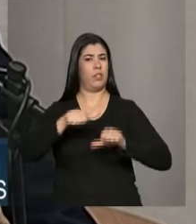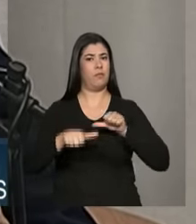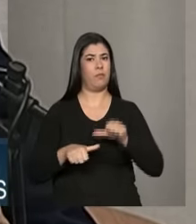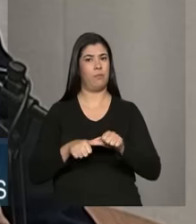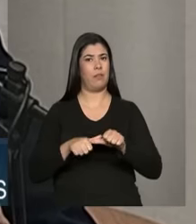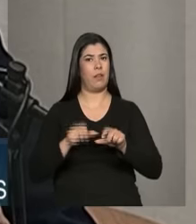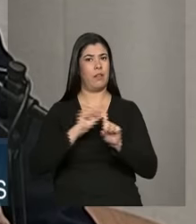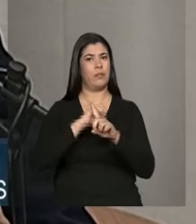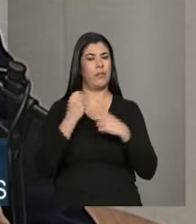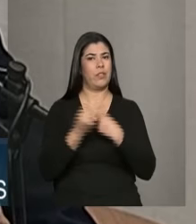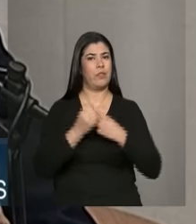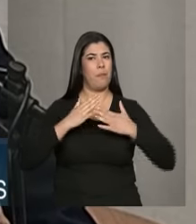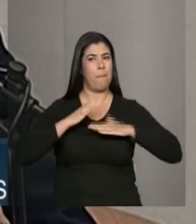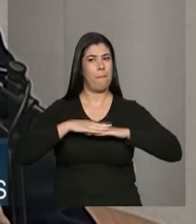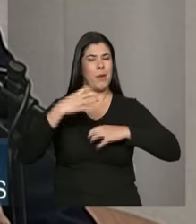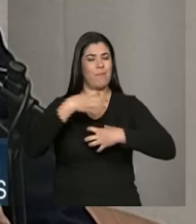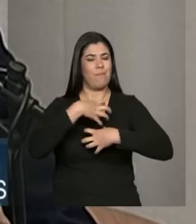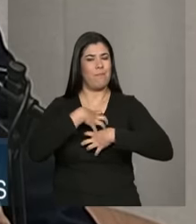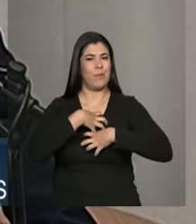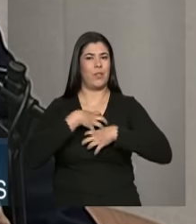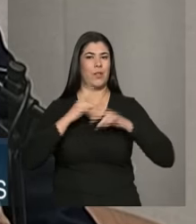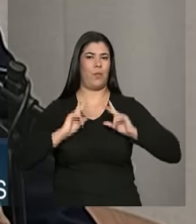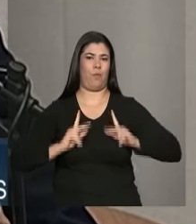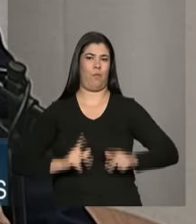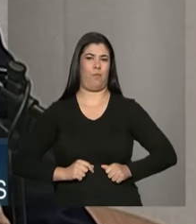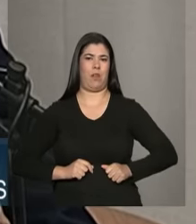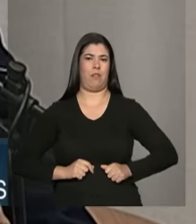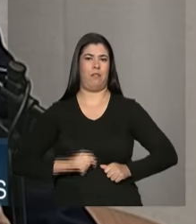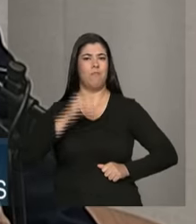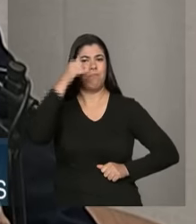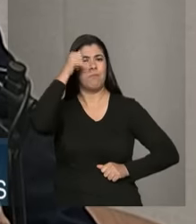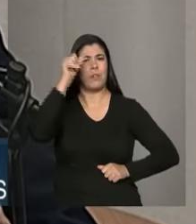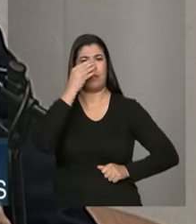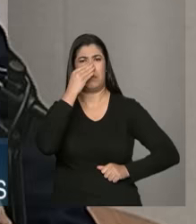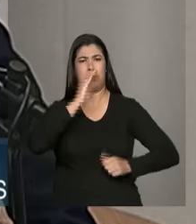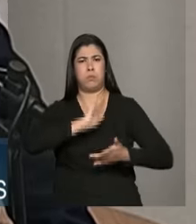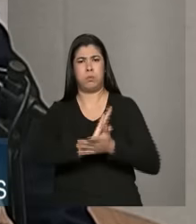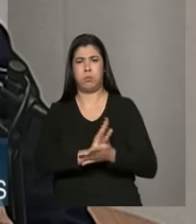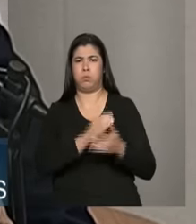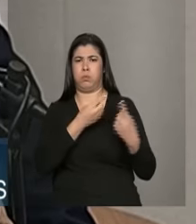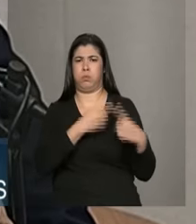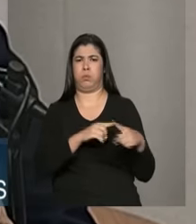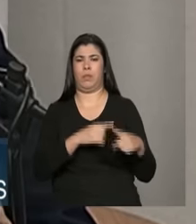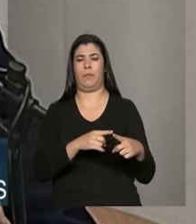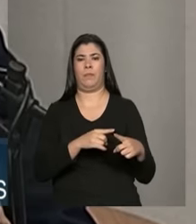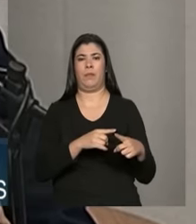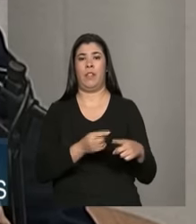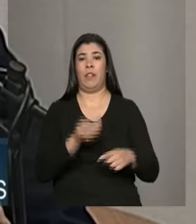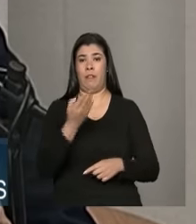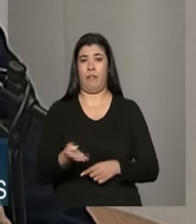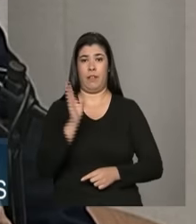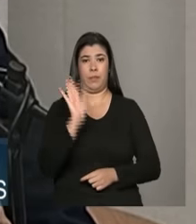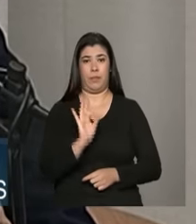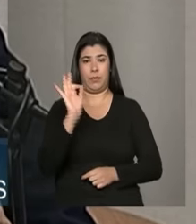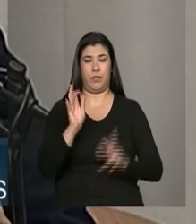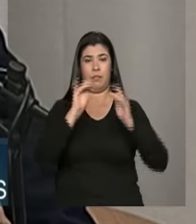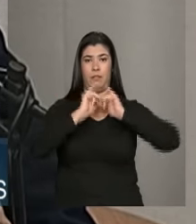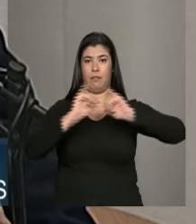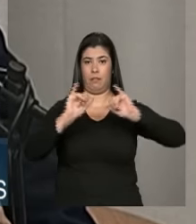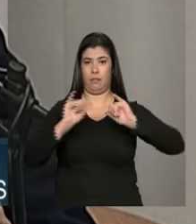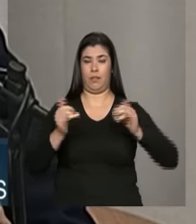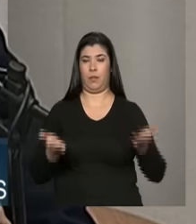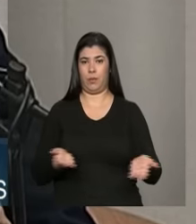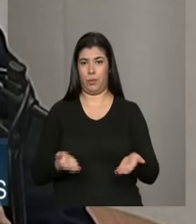menos Cruel Com certeza eu acho que momentos como esse que permitem a divulgação de dados eh que